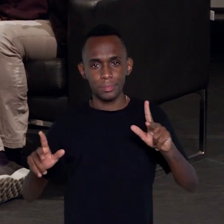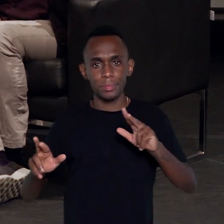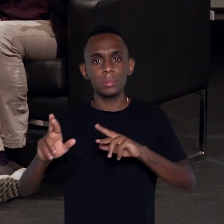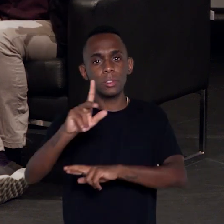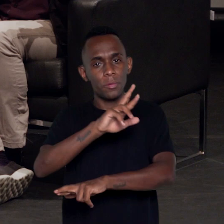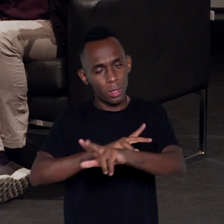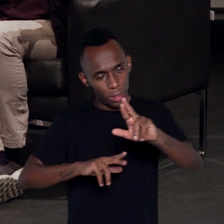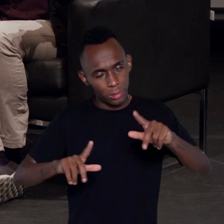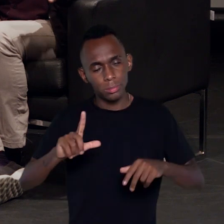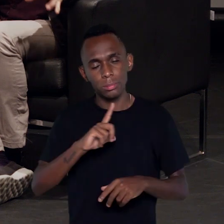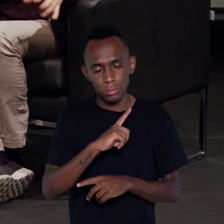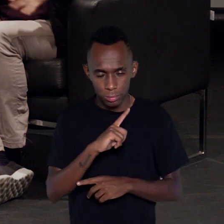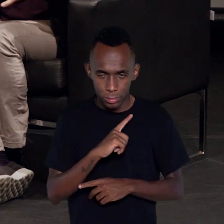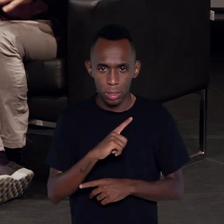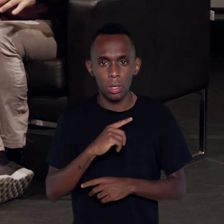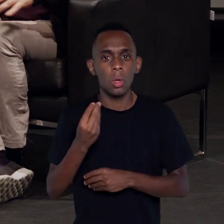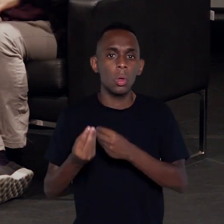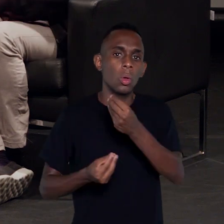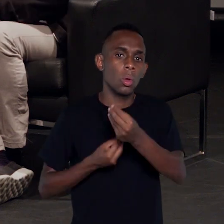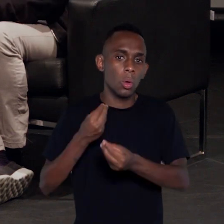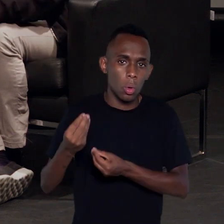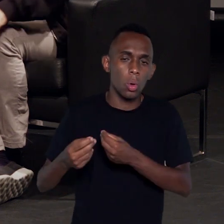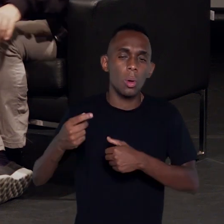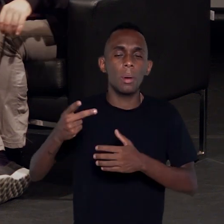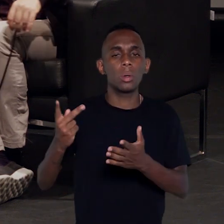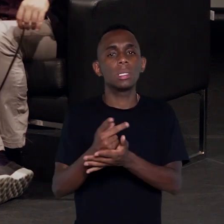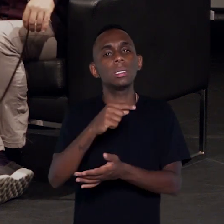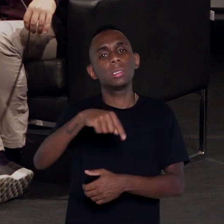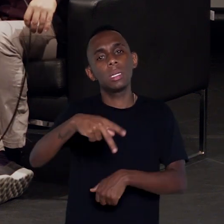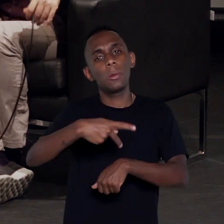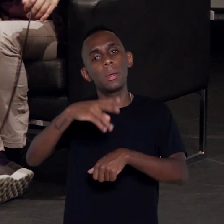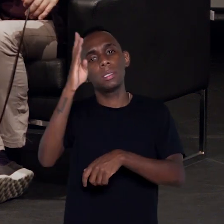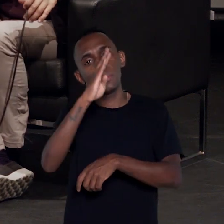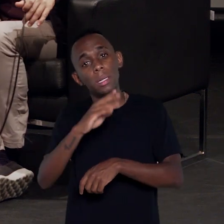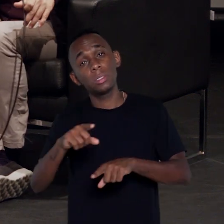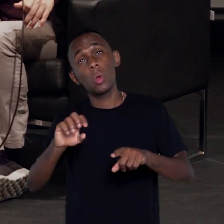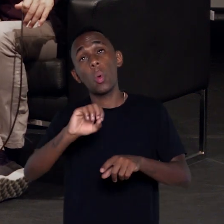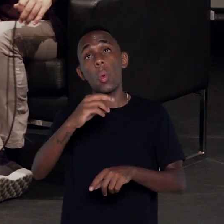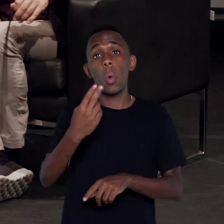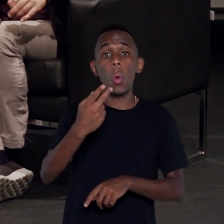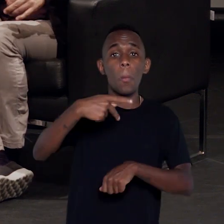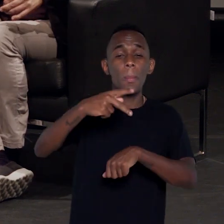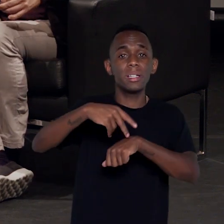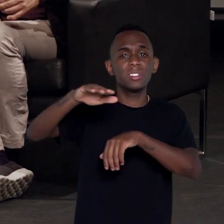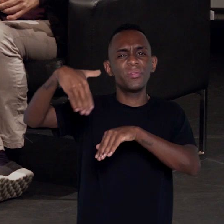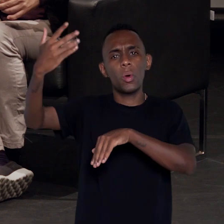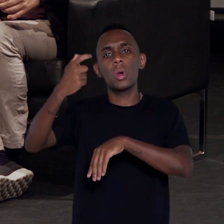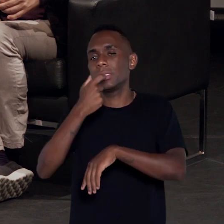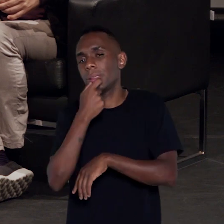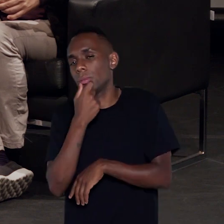ocorre há diferenças significativas de como se deu isso no Brasil e de como se deu isso nos Estados Unidos.